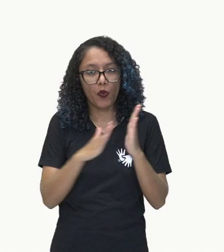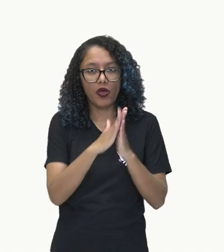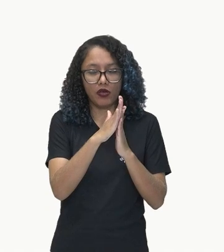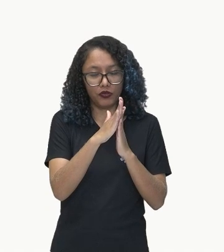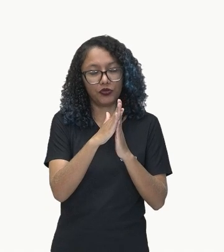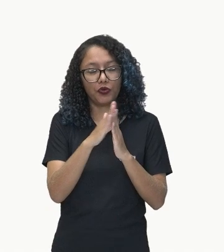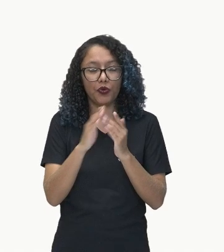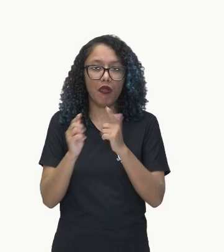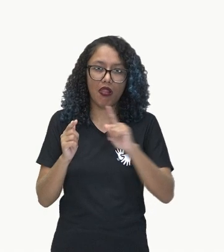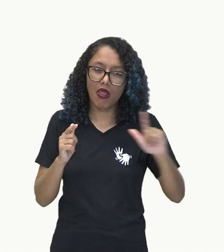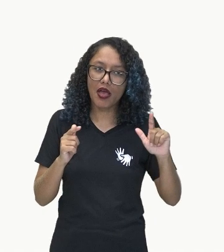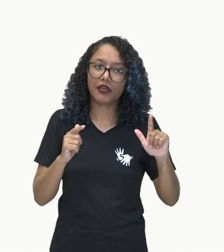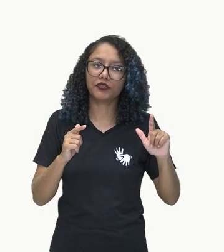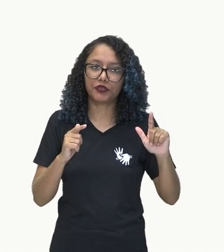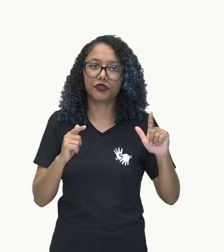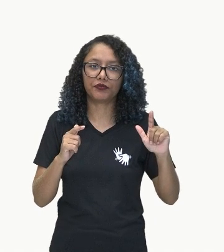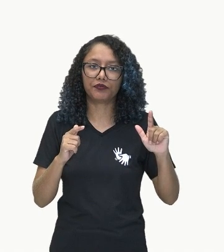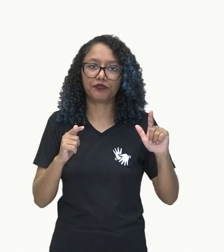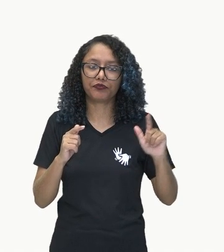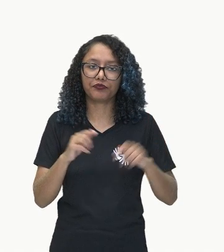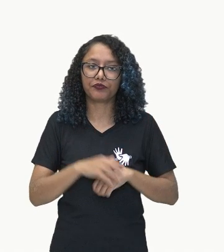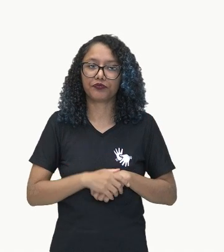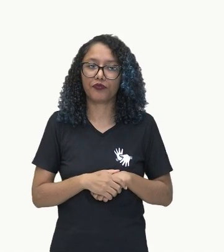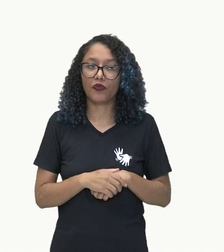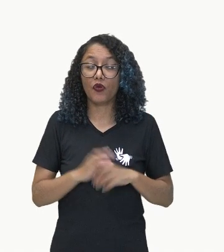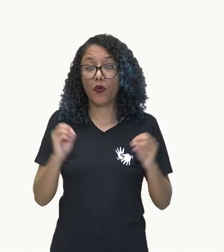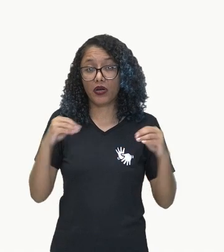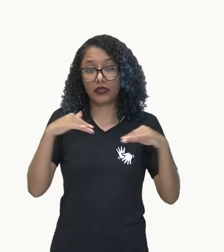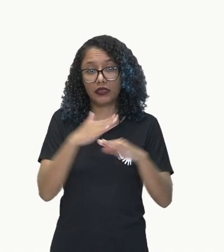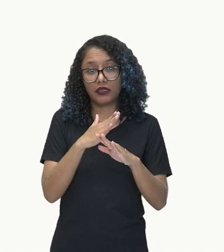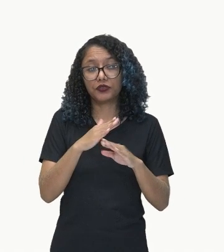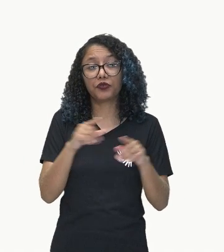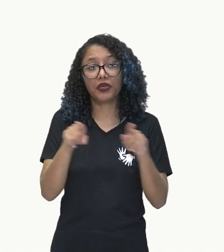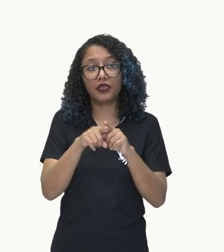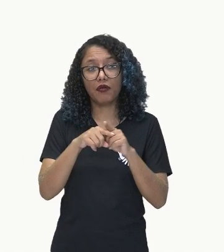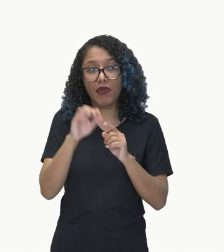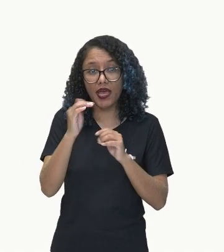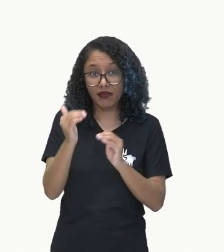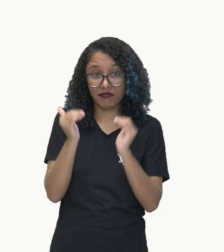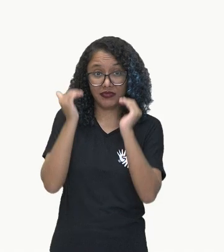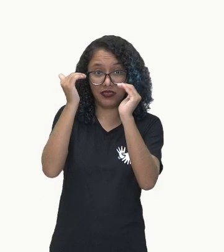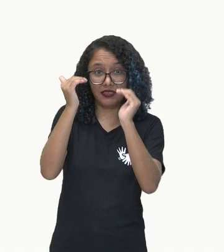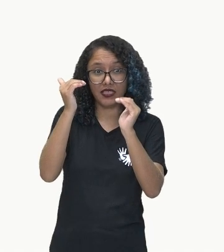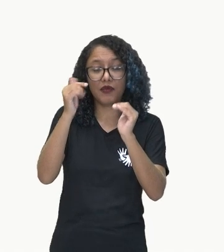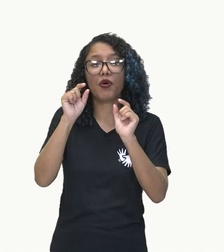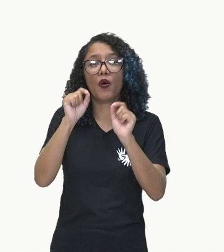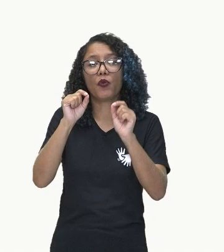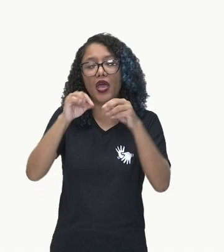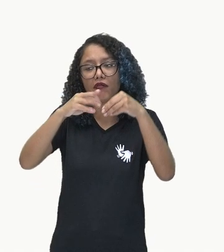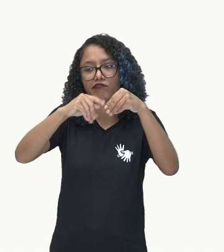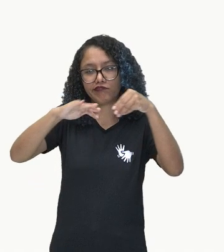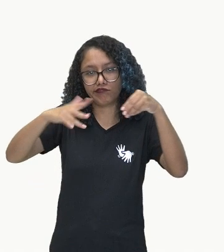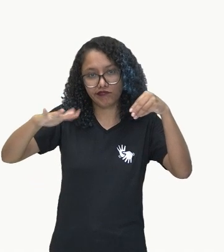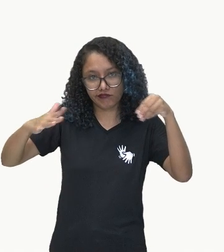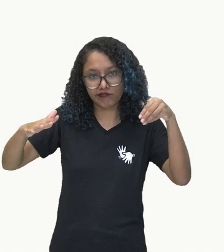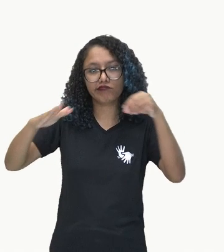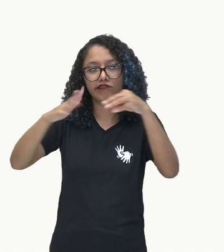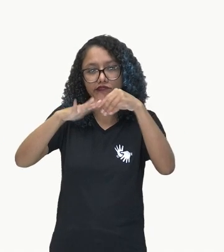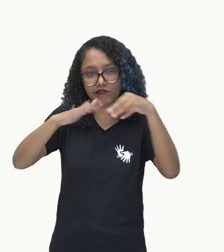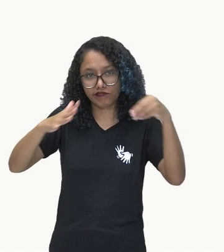conexão com o continente europeu através do Mar Mediterrâneo. E tem uma região aqui, gente, olha